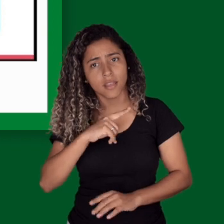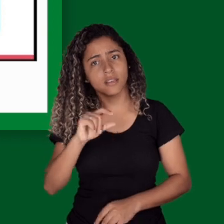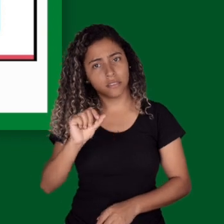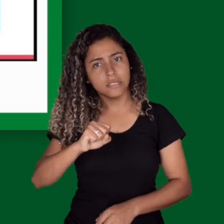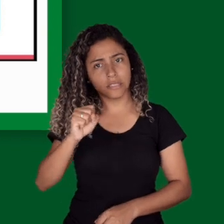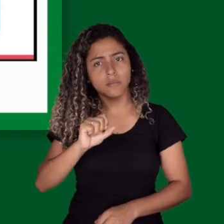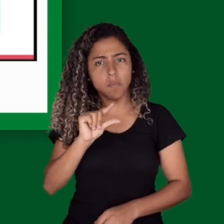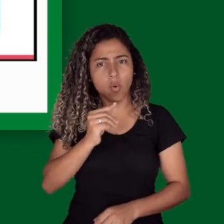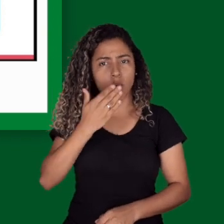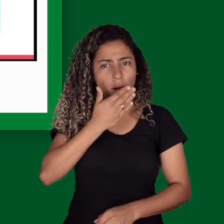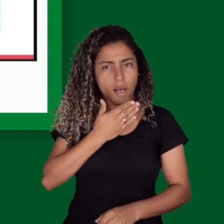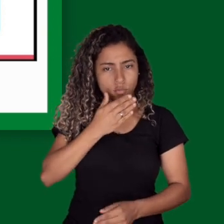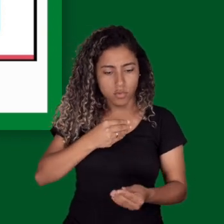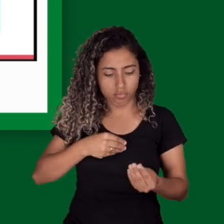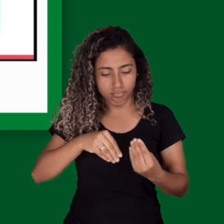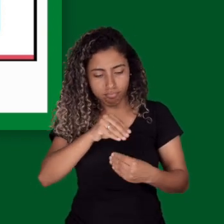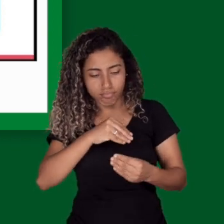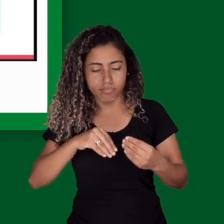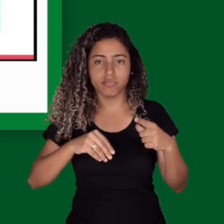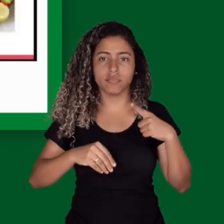os níveis de glicose no sangue.